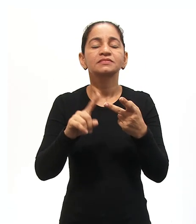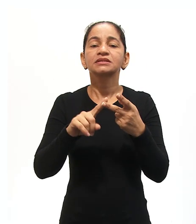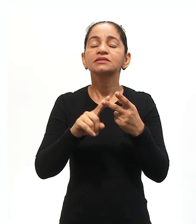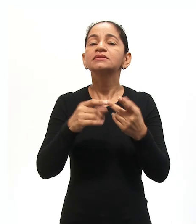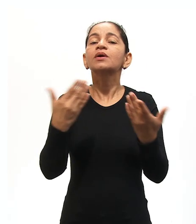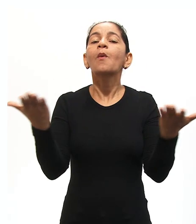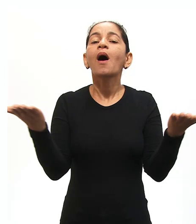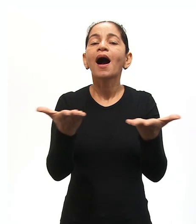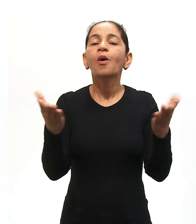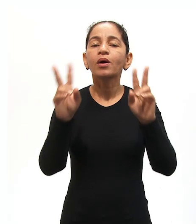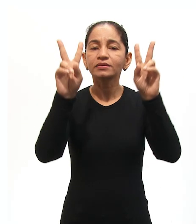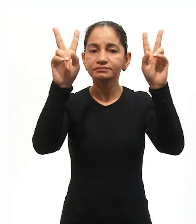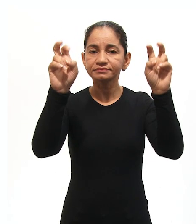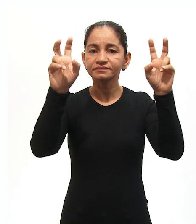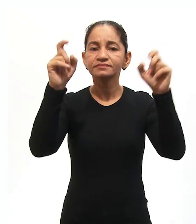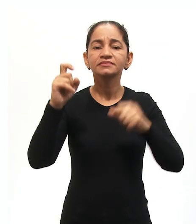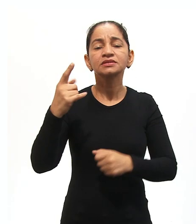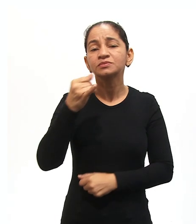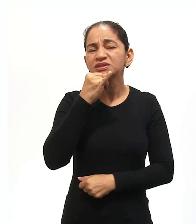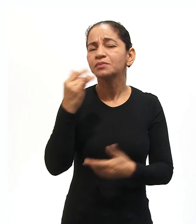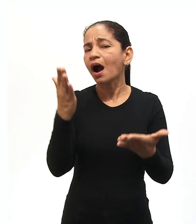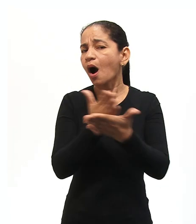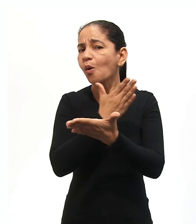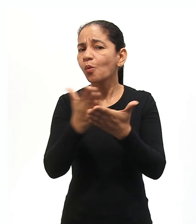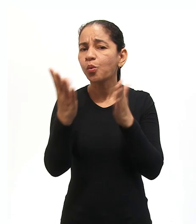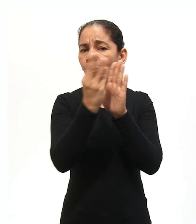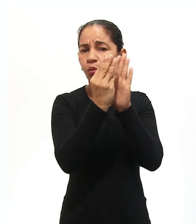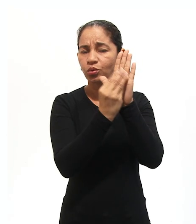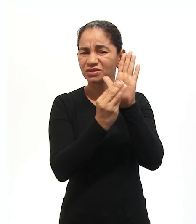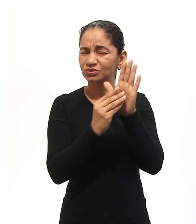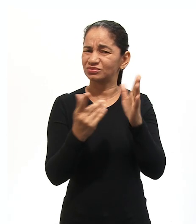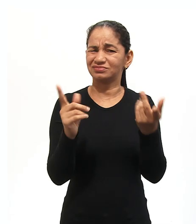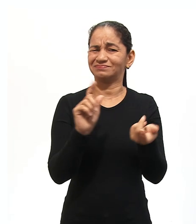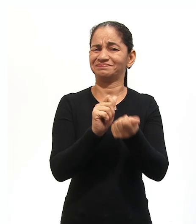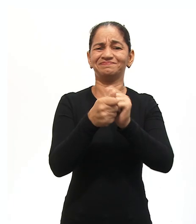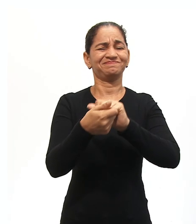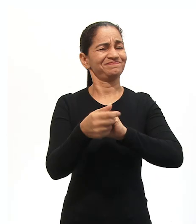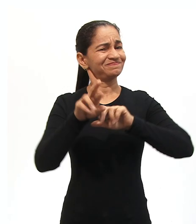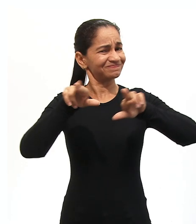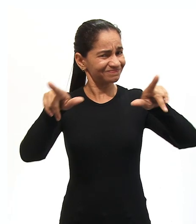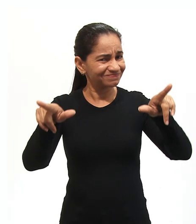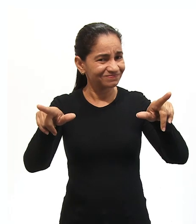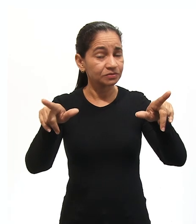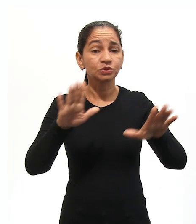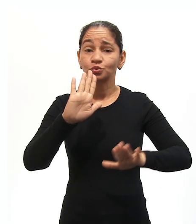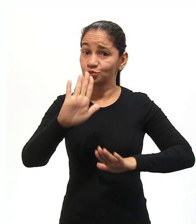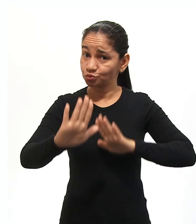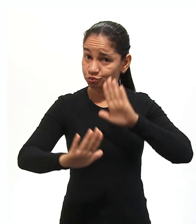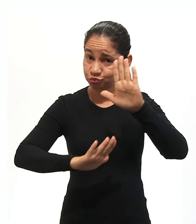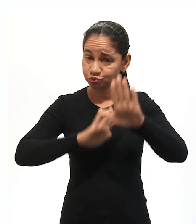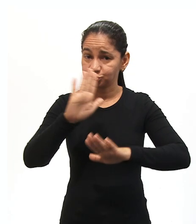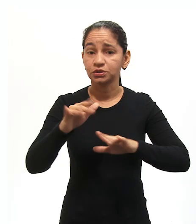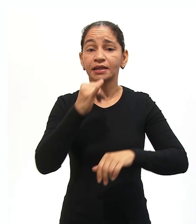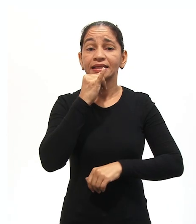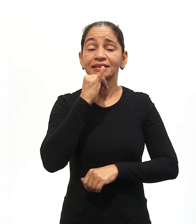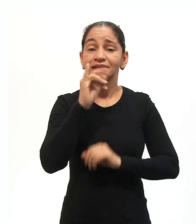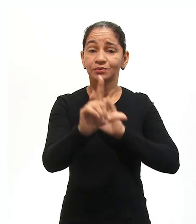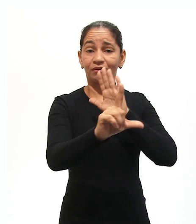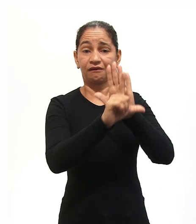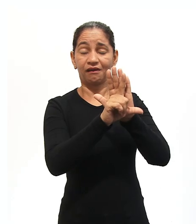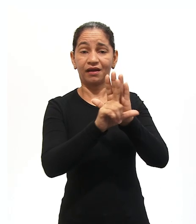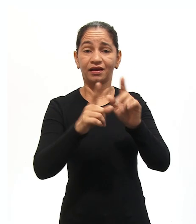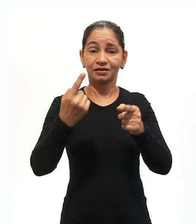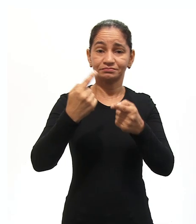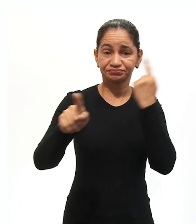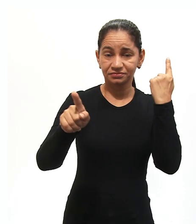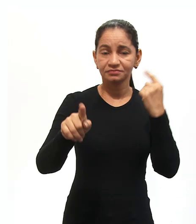Risco jurídico e pedagógico. Conteúdo inadequado pode gerar processo administrativo. Então, muito cuidado. Violação de direitos autorais